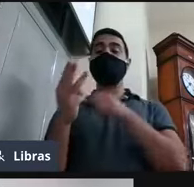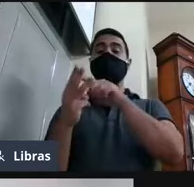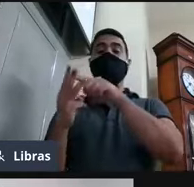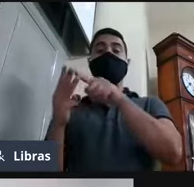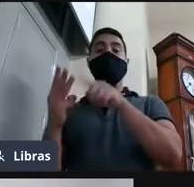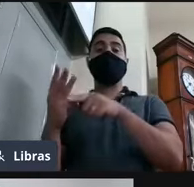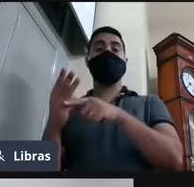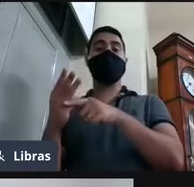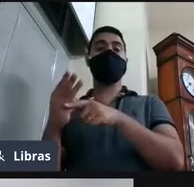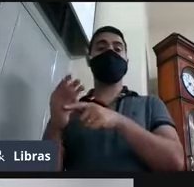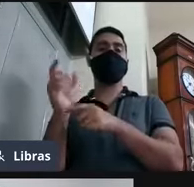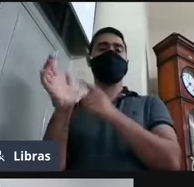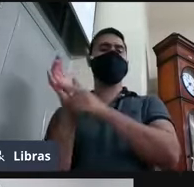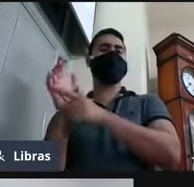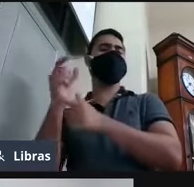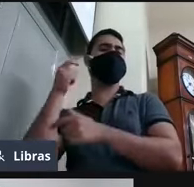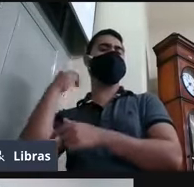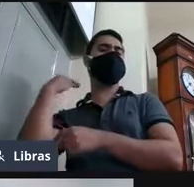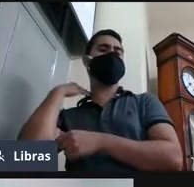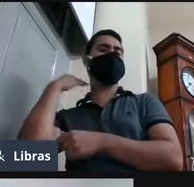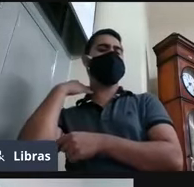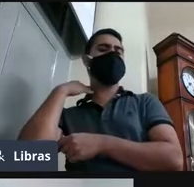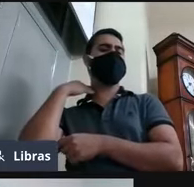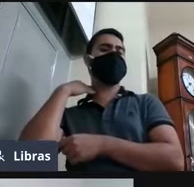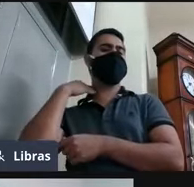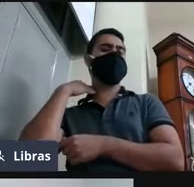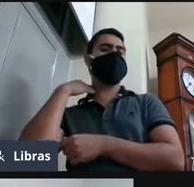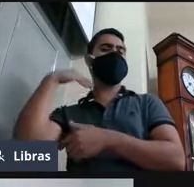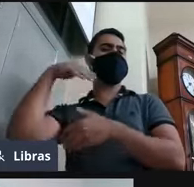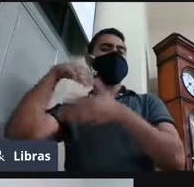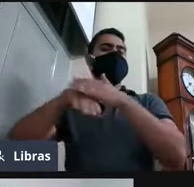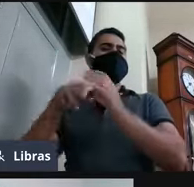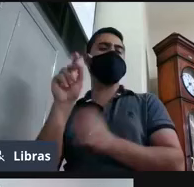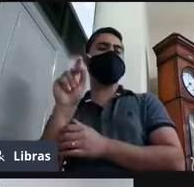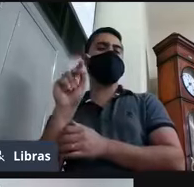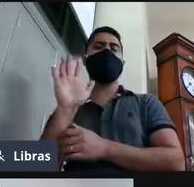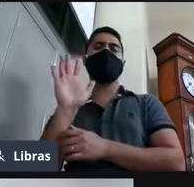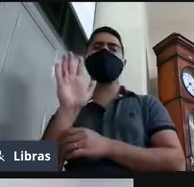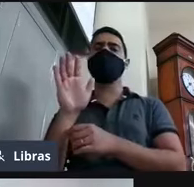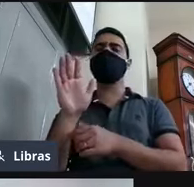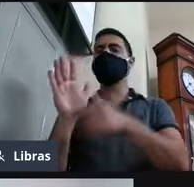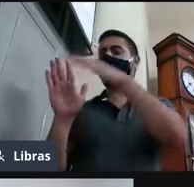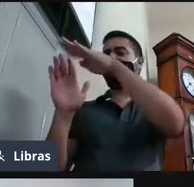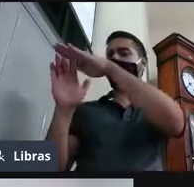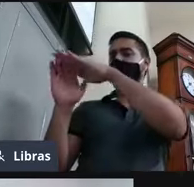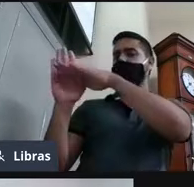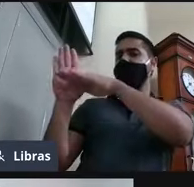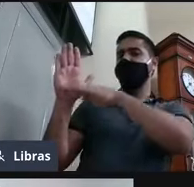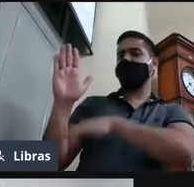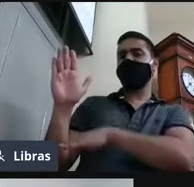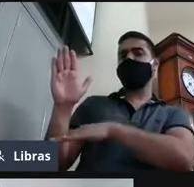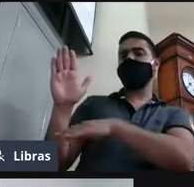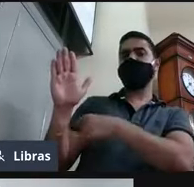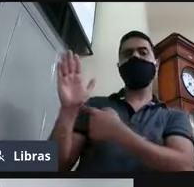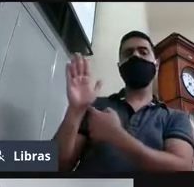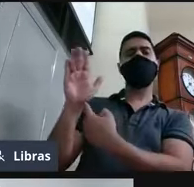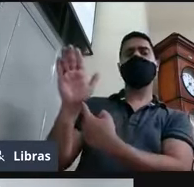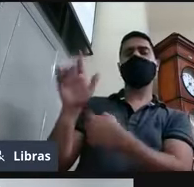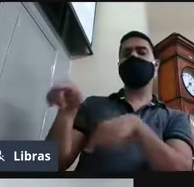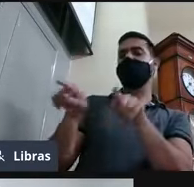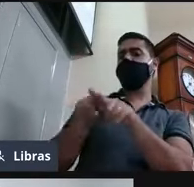do ano de 2018, mas não apresentou os extratos subsequentes aos depósitos. Inclusive,